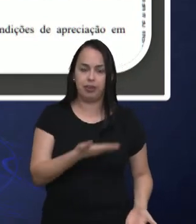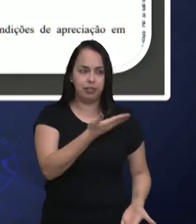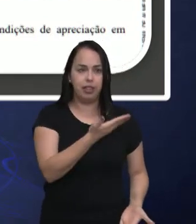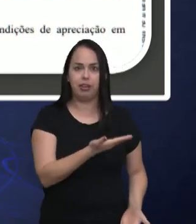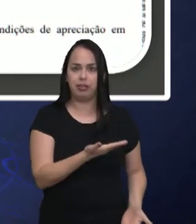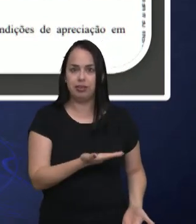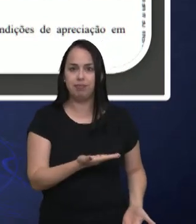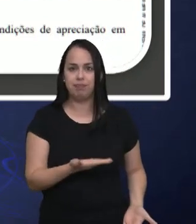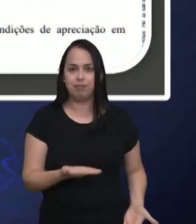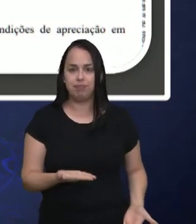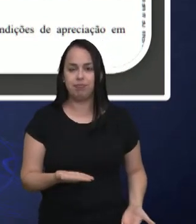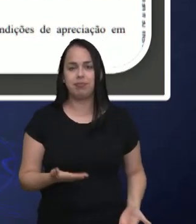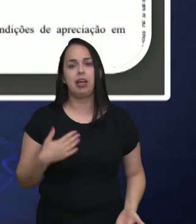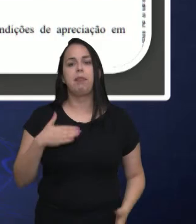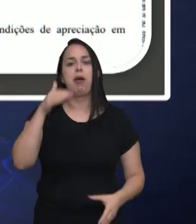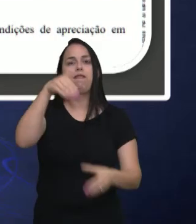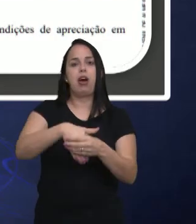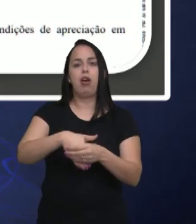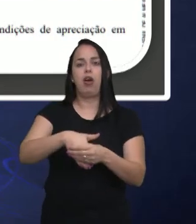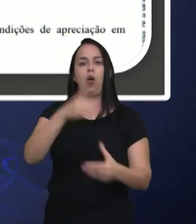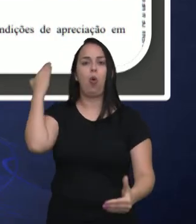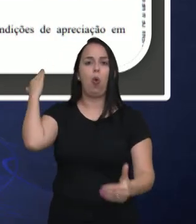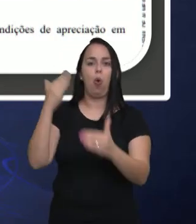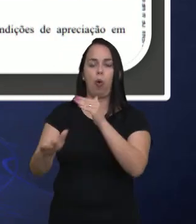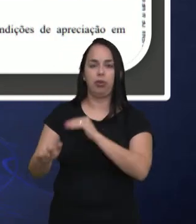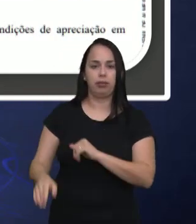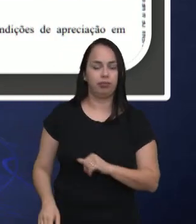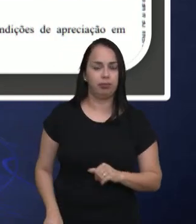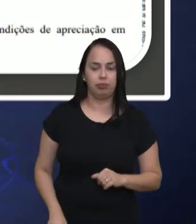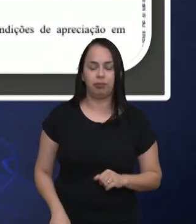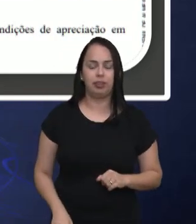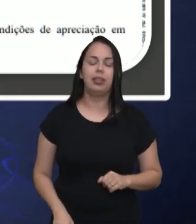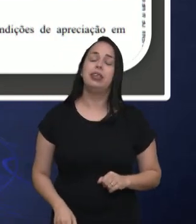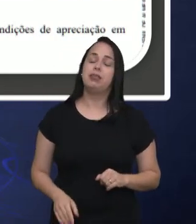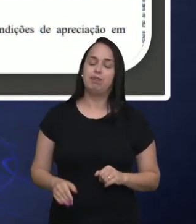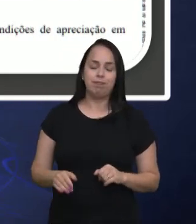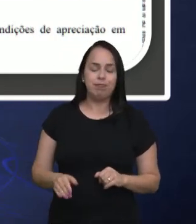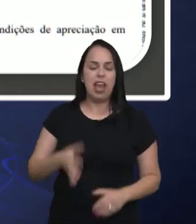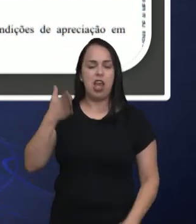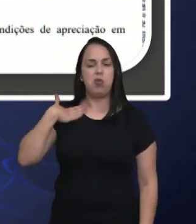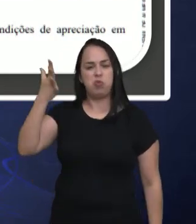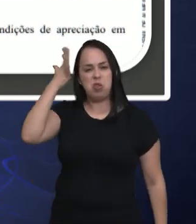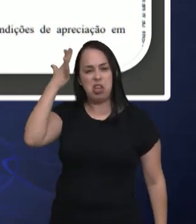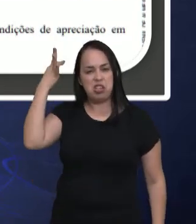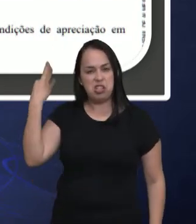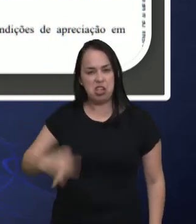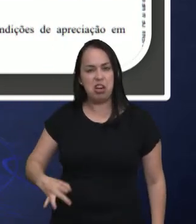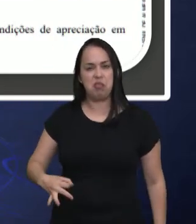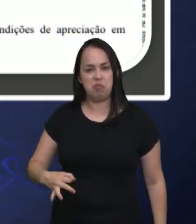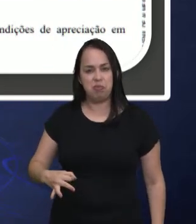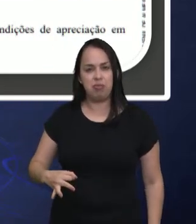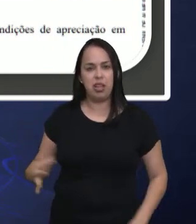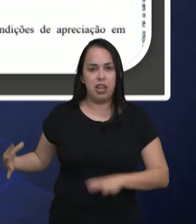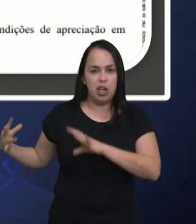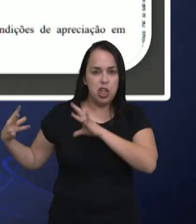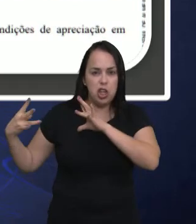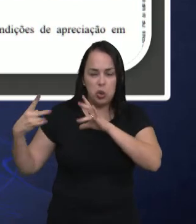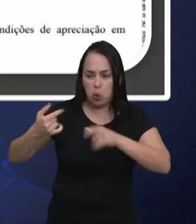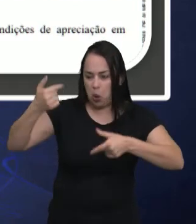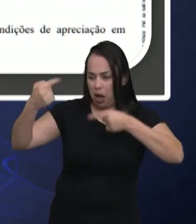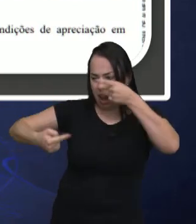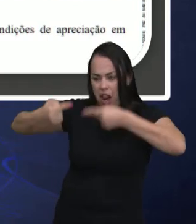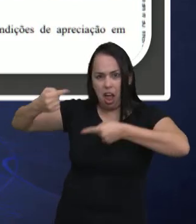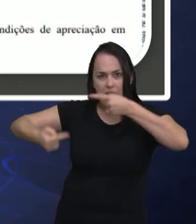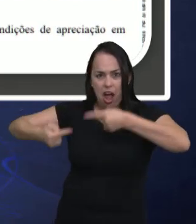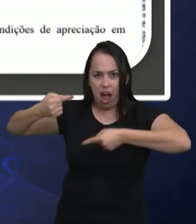hoje. Né? Meu voto é contrário a esse projeto. Tenho certeza que tudo que foi discutido